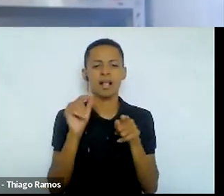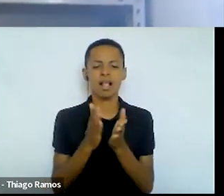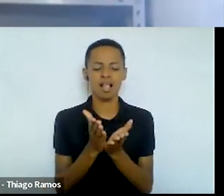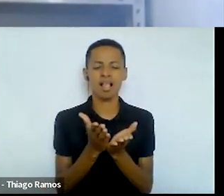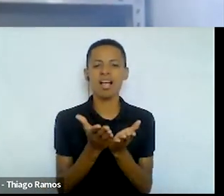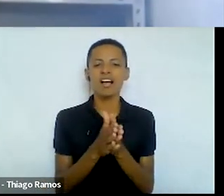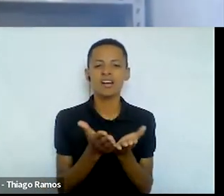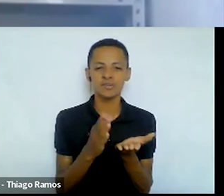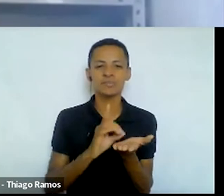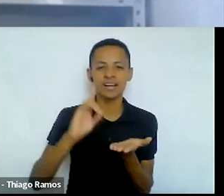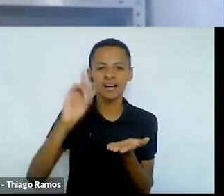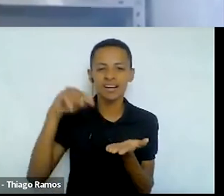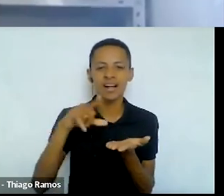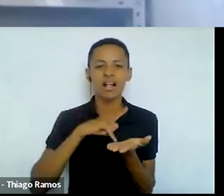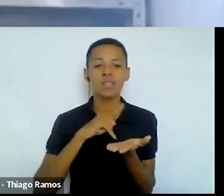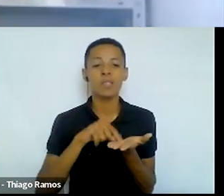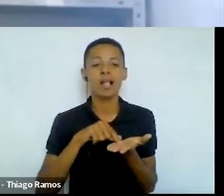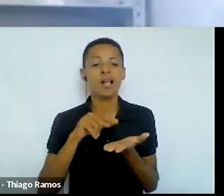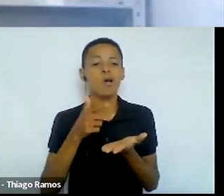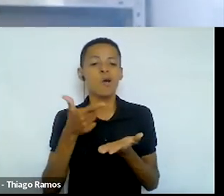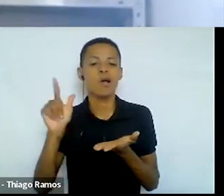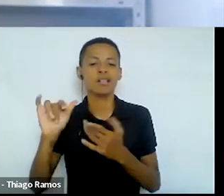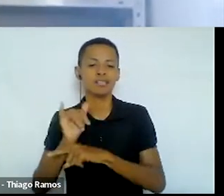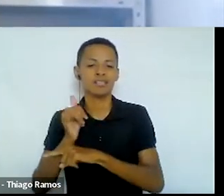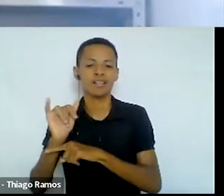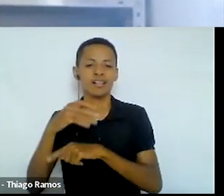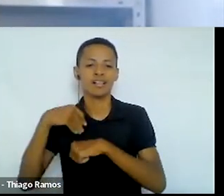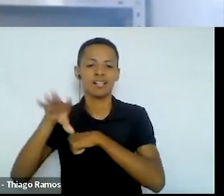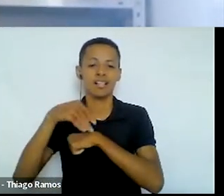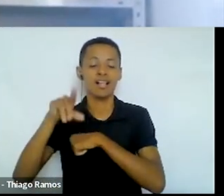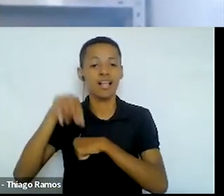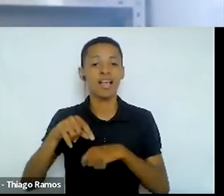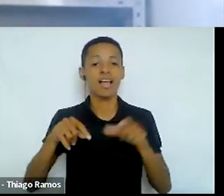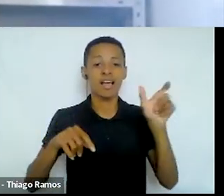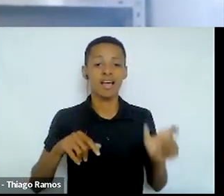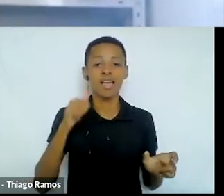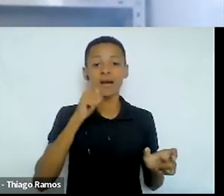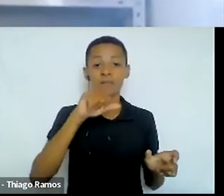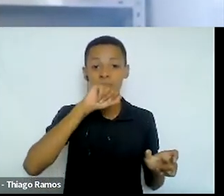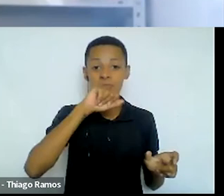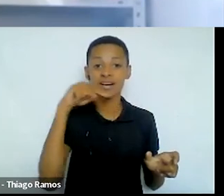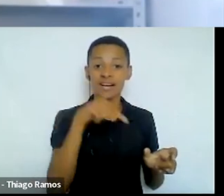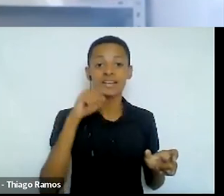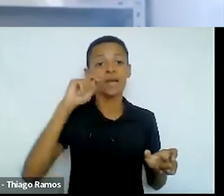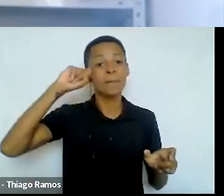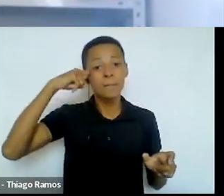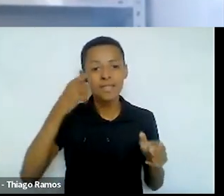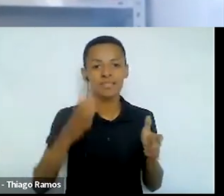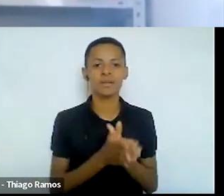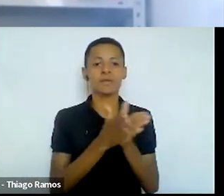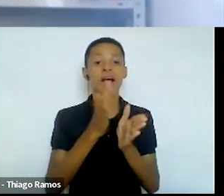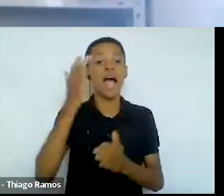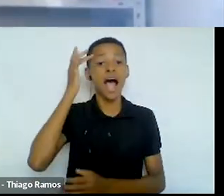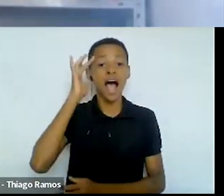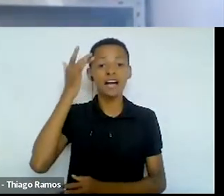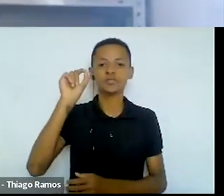promovida por essas igrejas neopentecostais é justamente essa mãe preta pobre, essa mãe que acredita que a política de guerra às